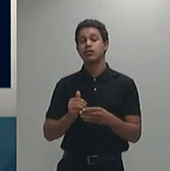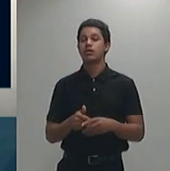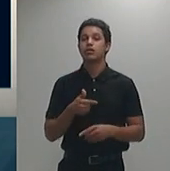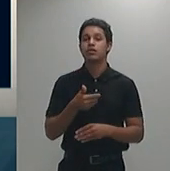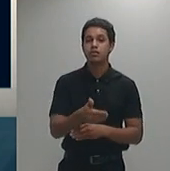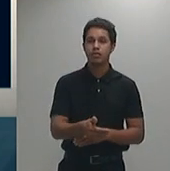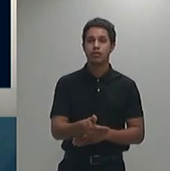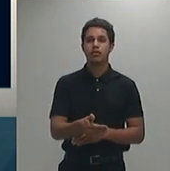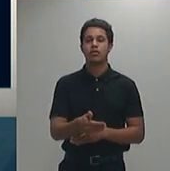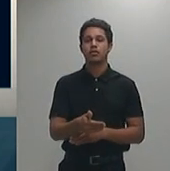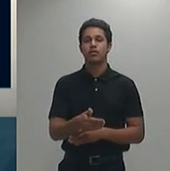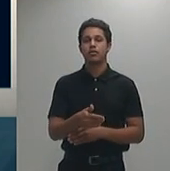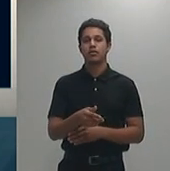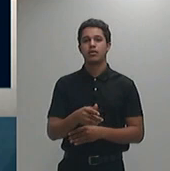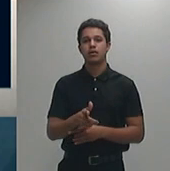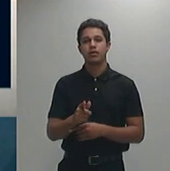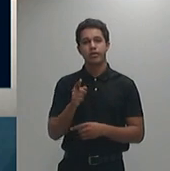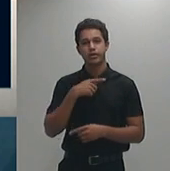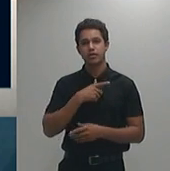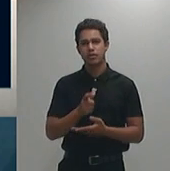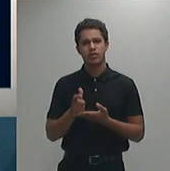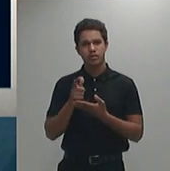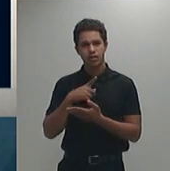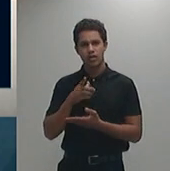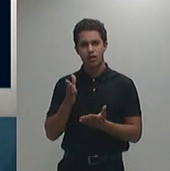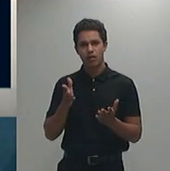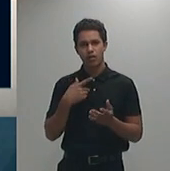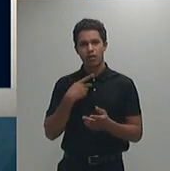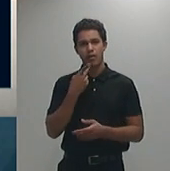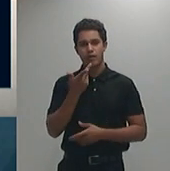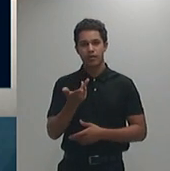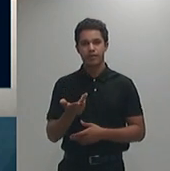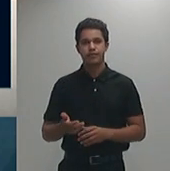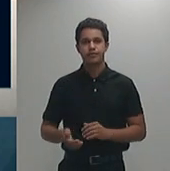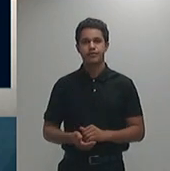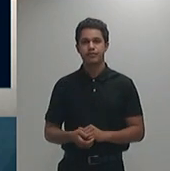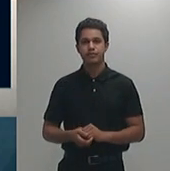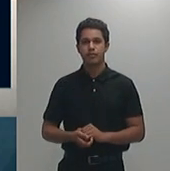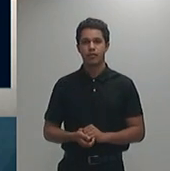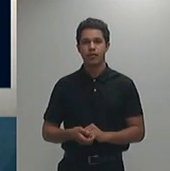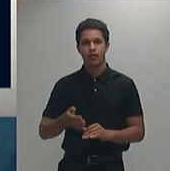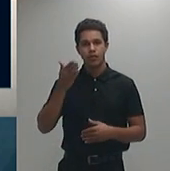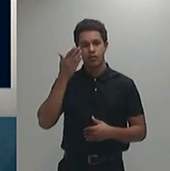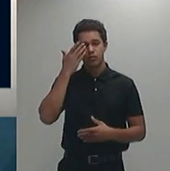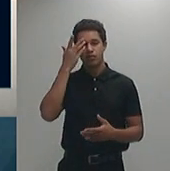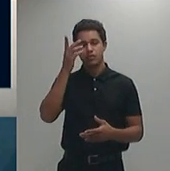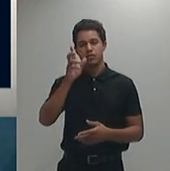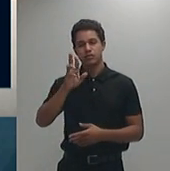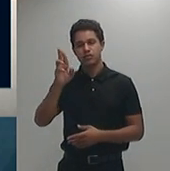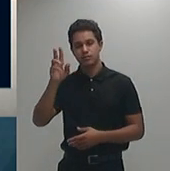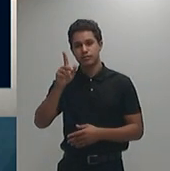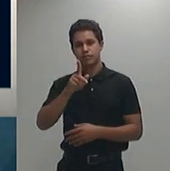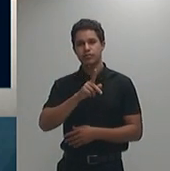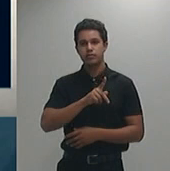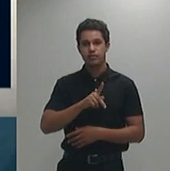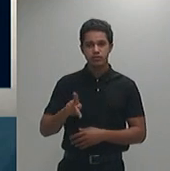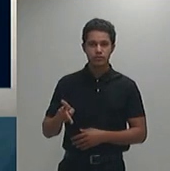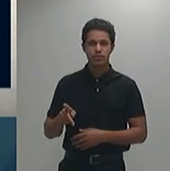e disse não se basear em si tem a palavra é obrigado a presidente é